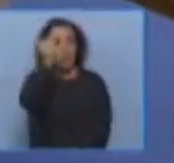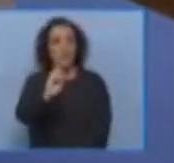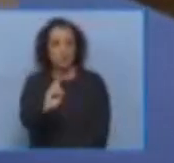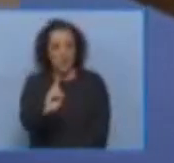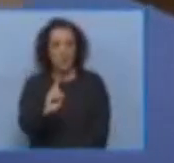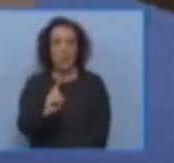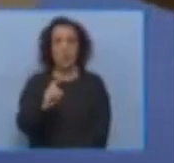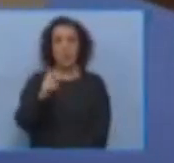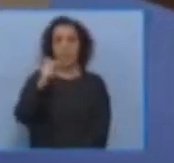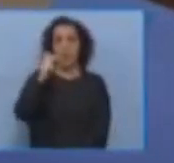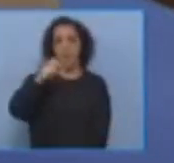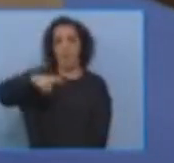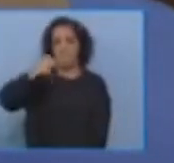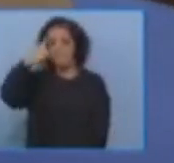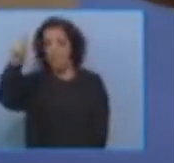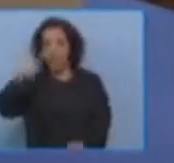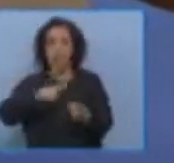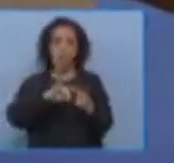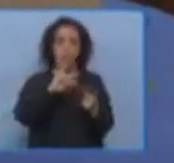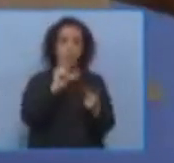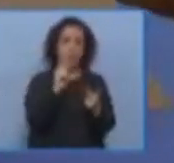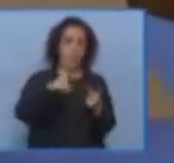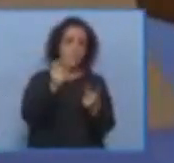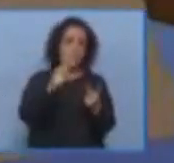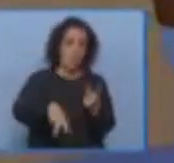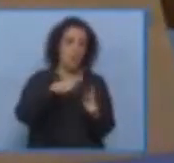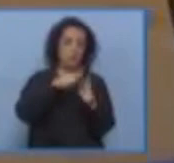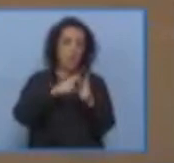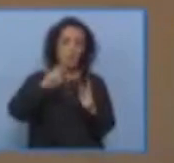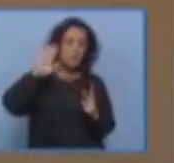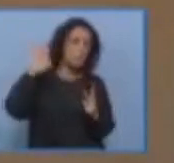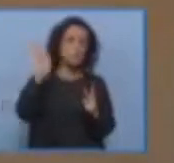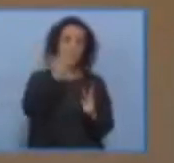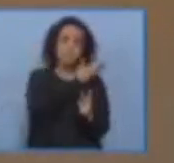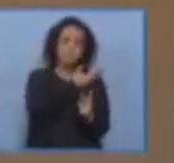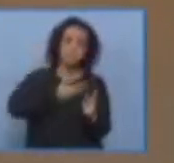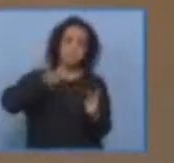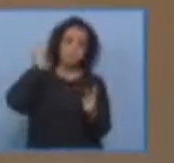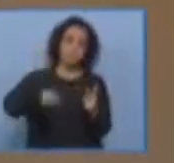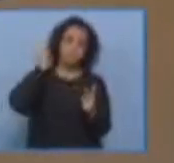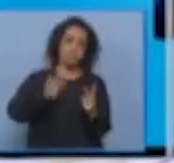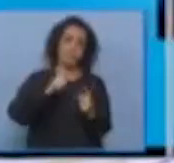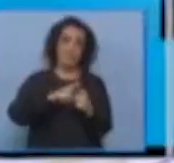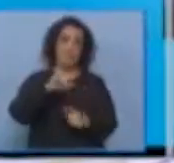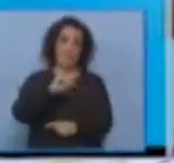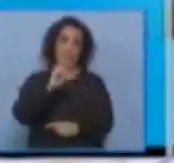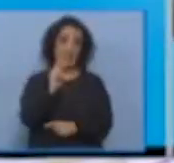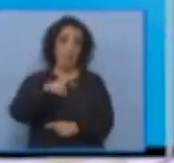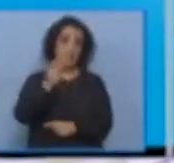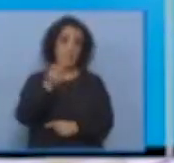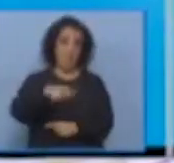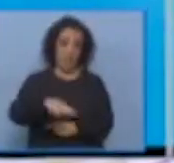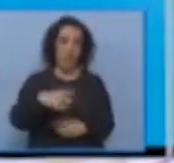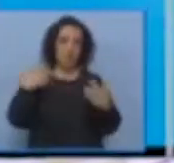Omã ou o Iémen tem uma das mais antigas guerras permanentes, no caso do Iémen, daquelas mais